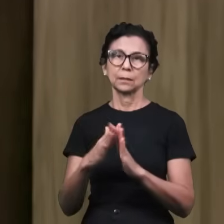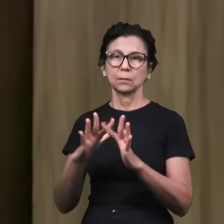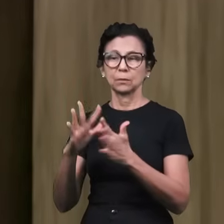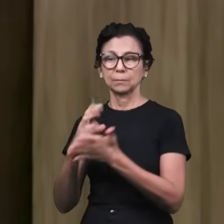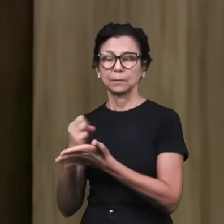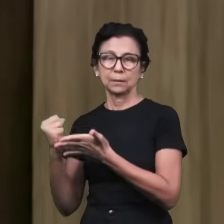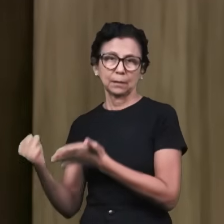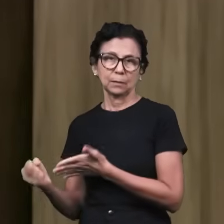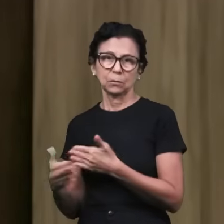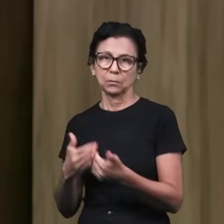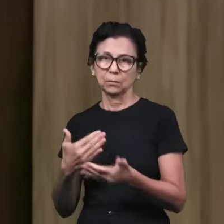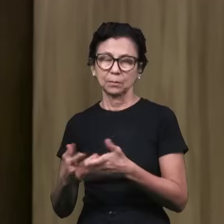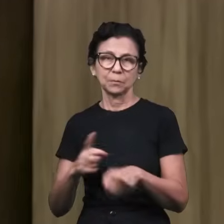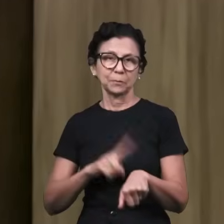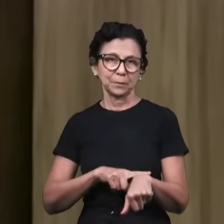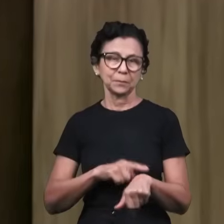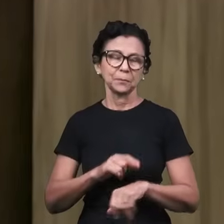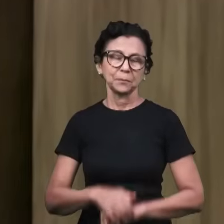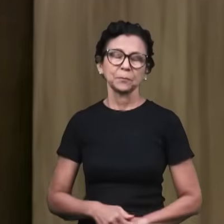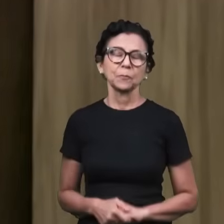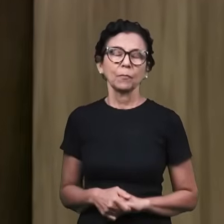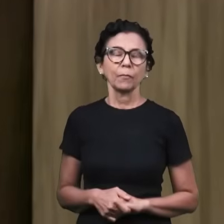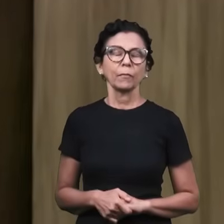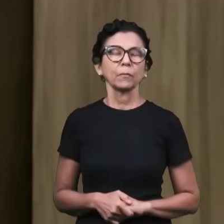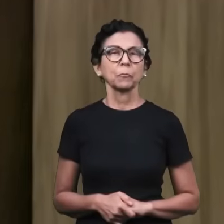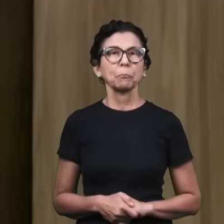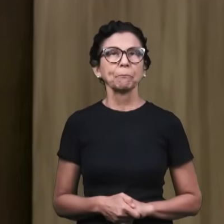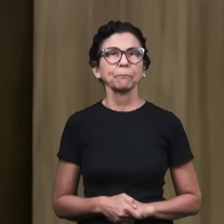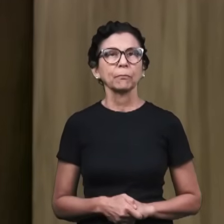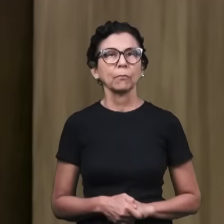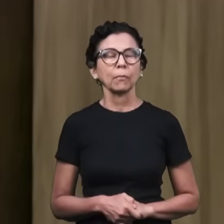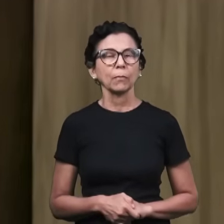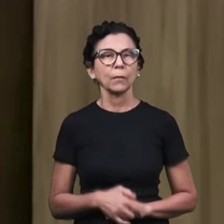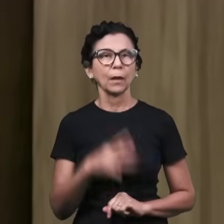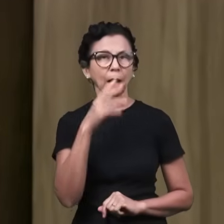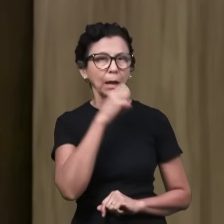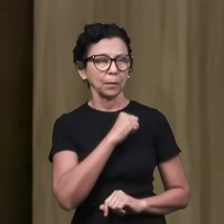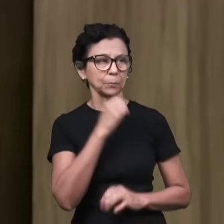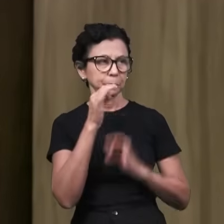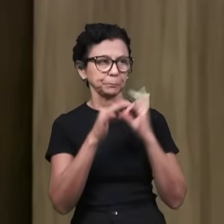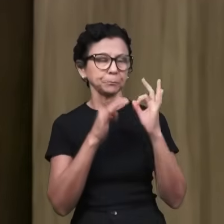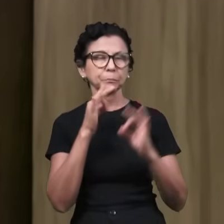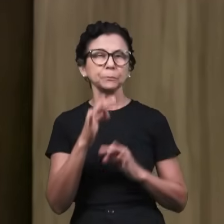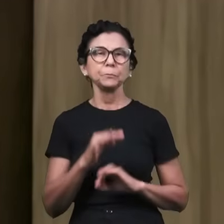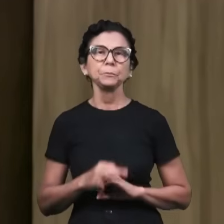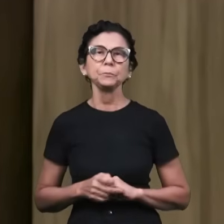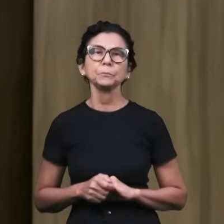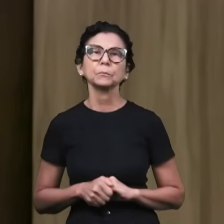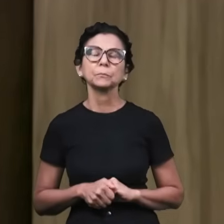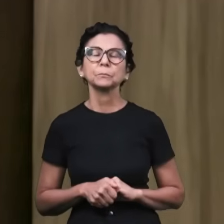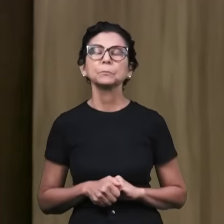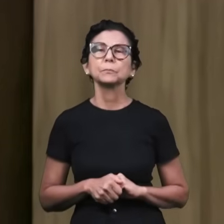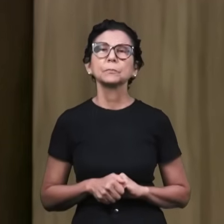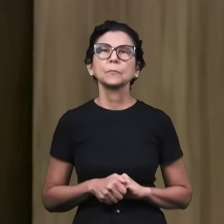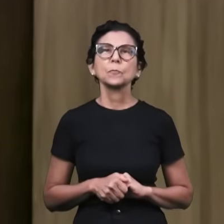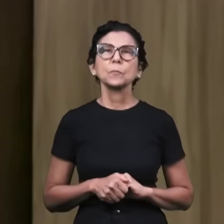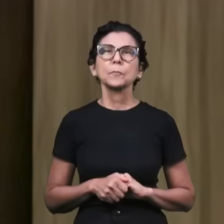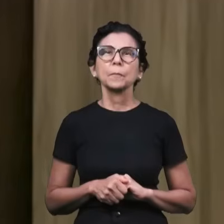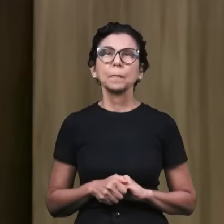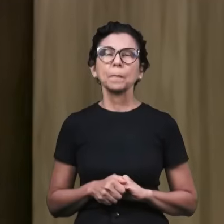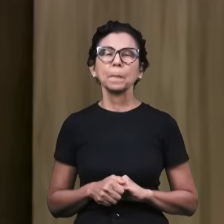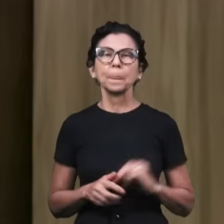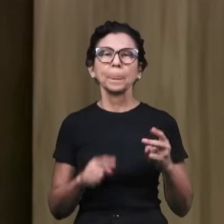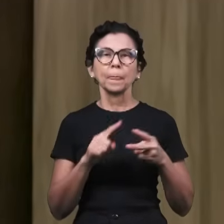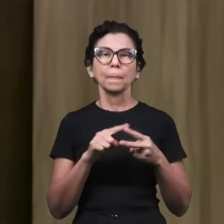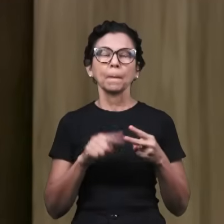texto que eu julgo interessante, que a gente também podia rapidamente fazer um comentário, que há 2